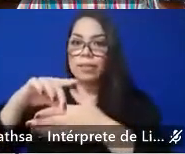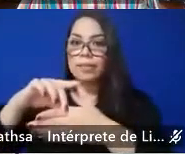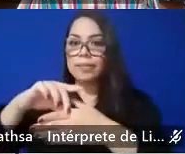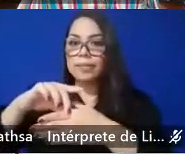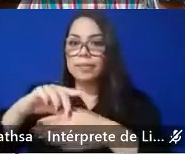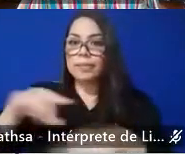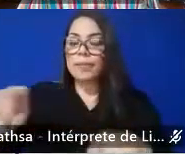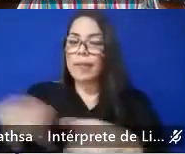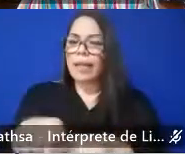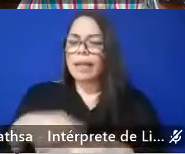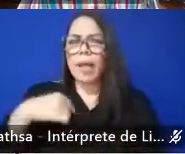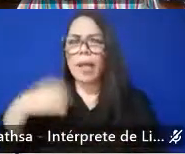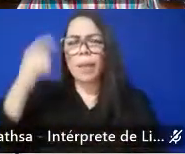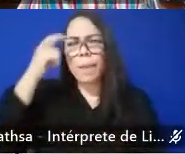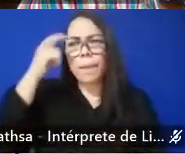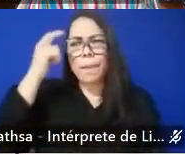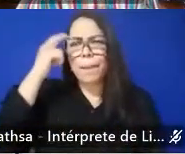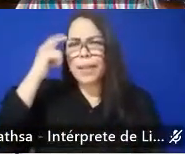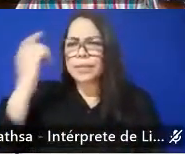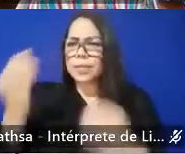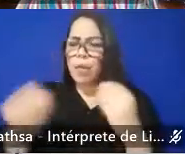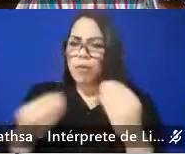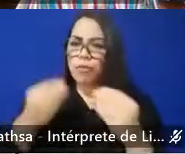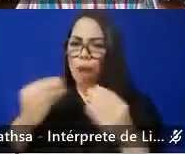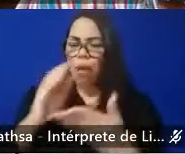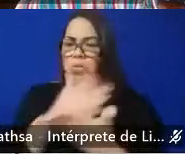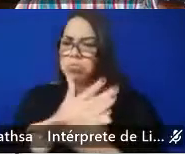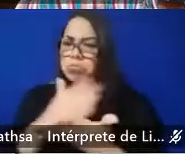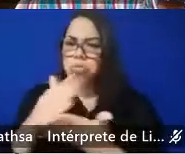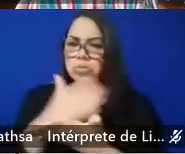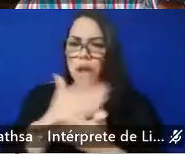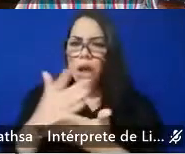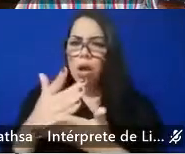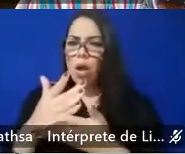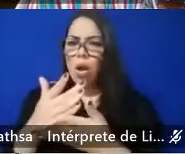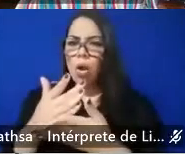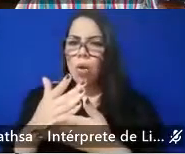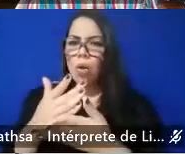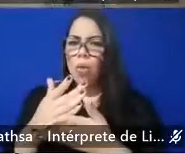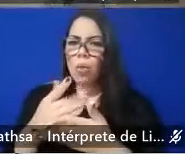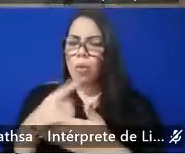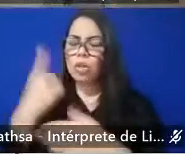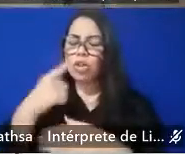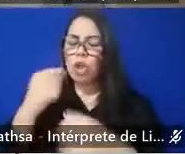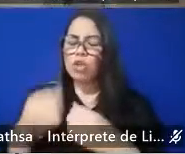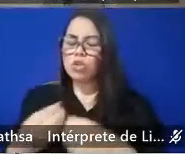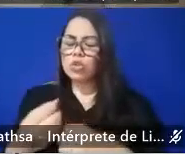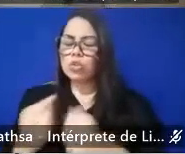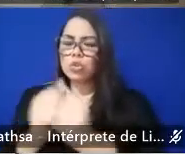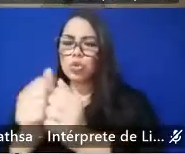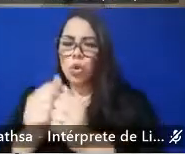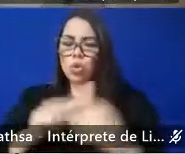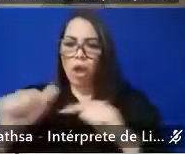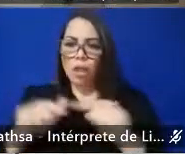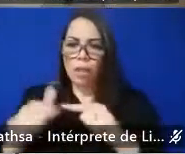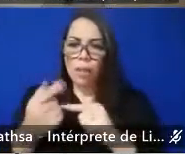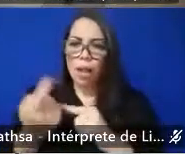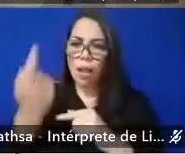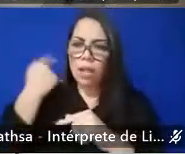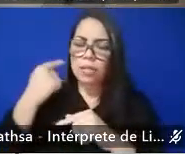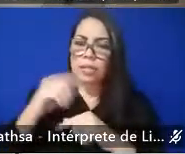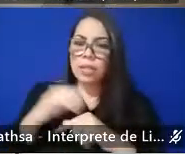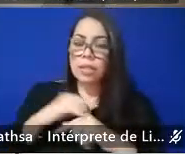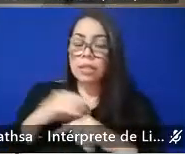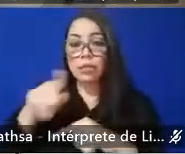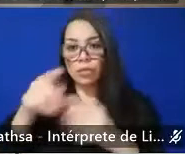pensava em alguns algumas passagens que vivemos na instituição e lembrei que o senhor me internet mas era Na verdade